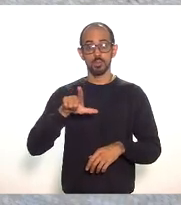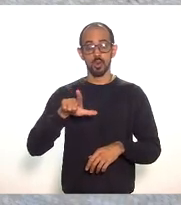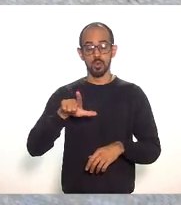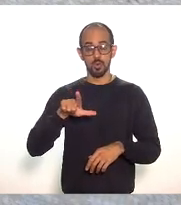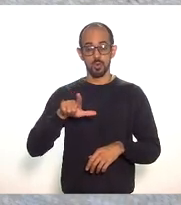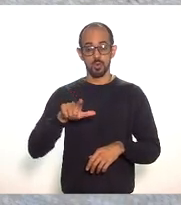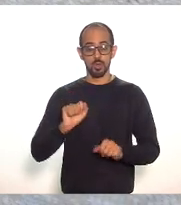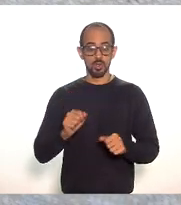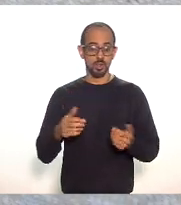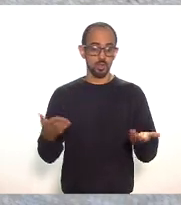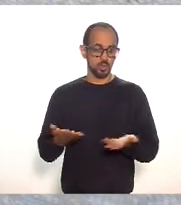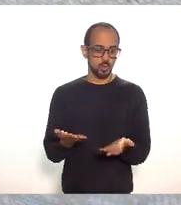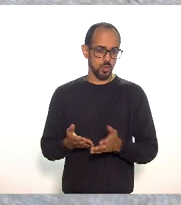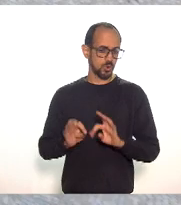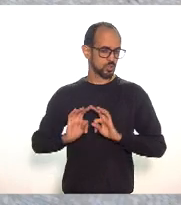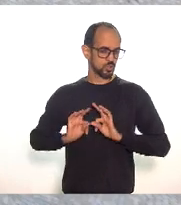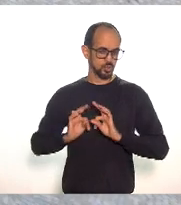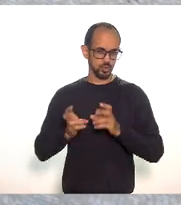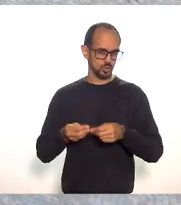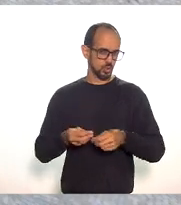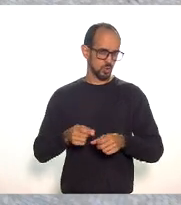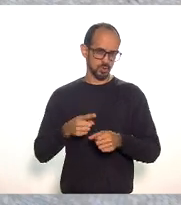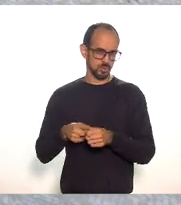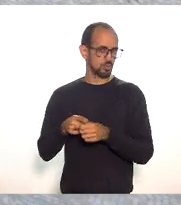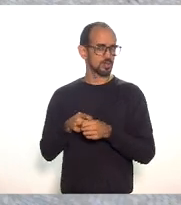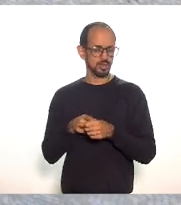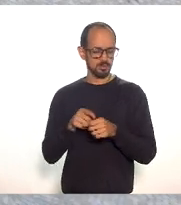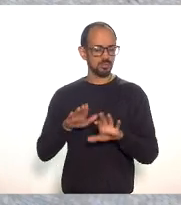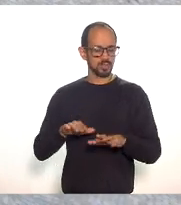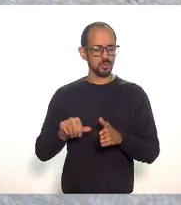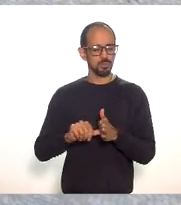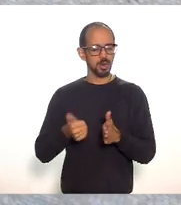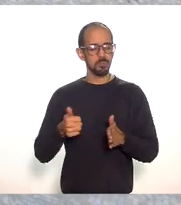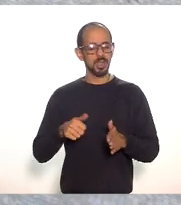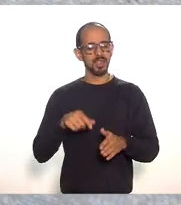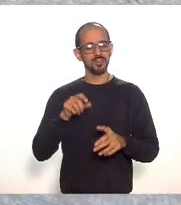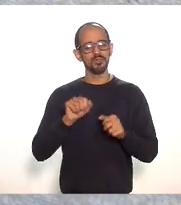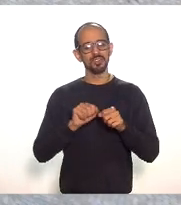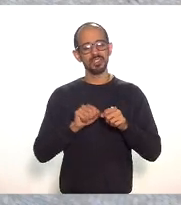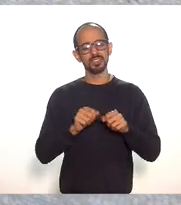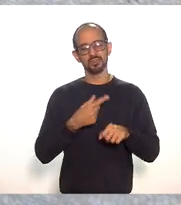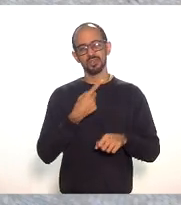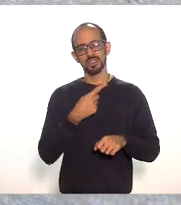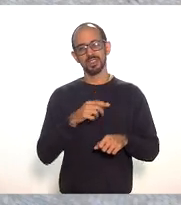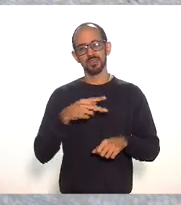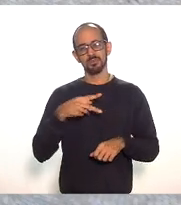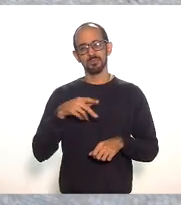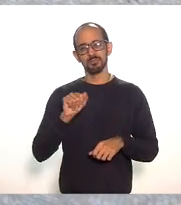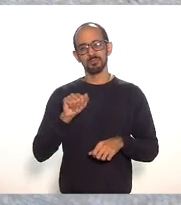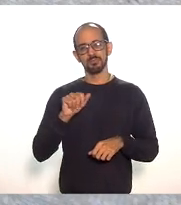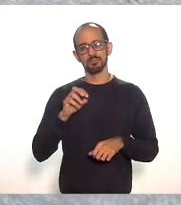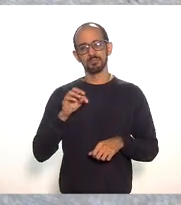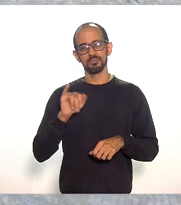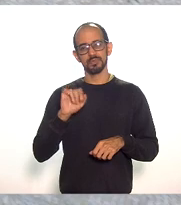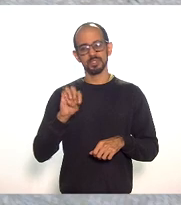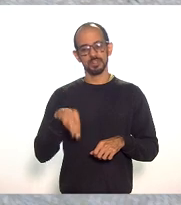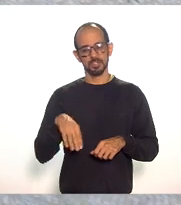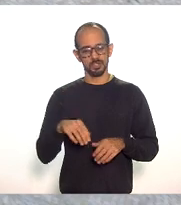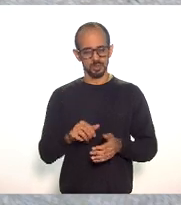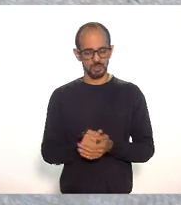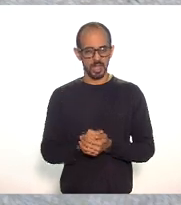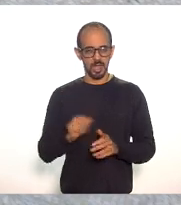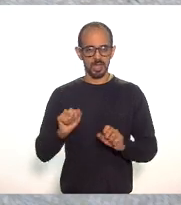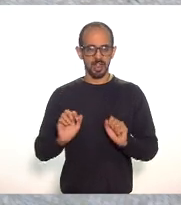a todos os municípios. Mas o pioneiro em fazer um dia de Festa Gospel foi justamente a Festa do